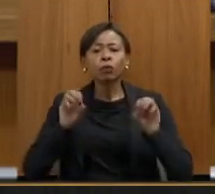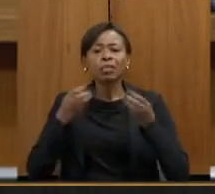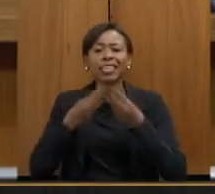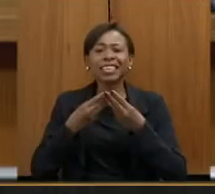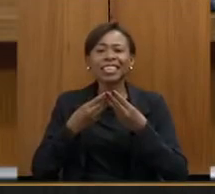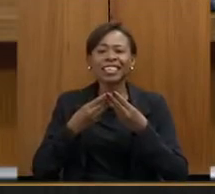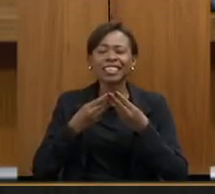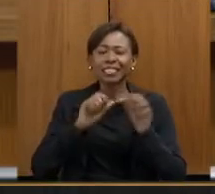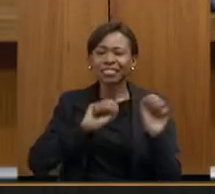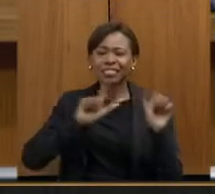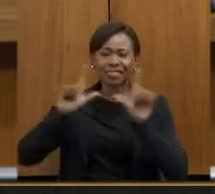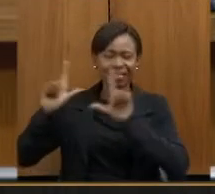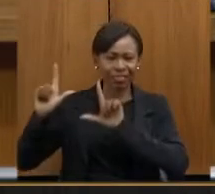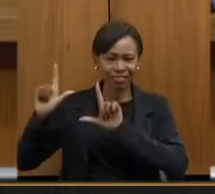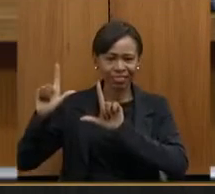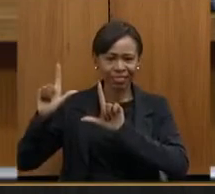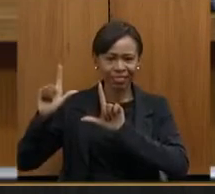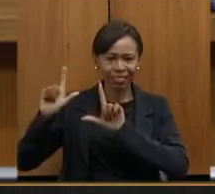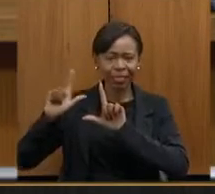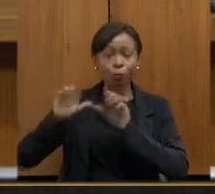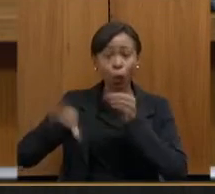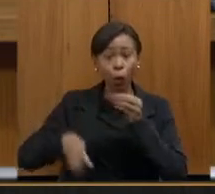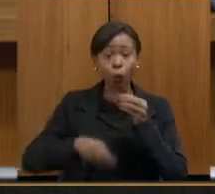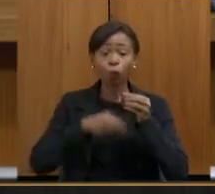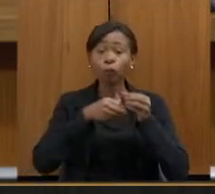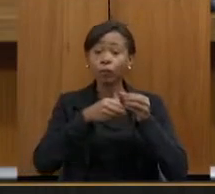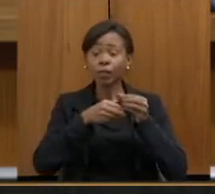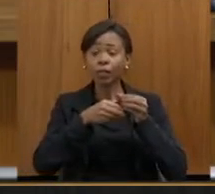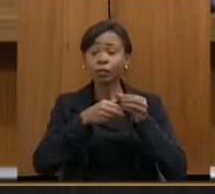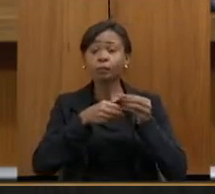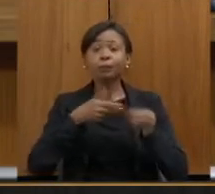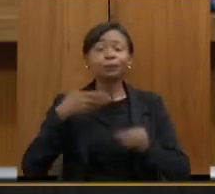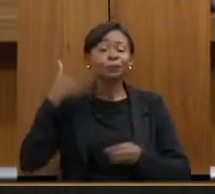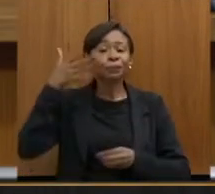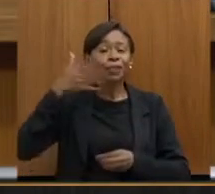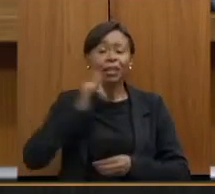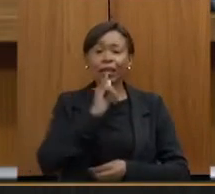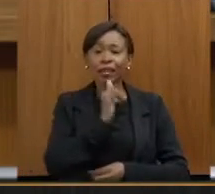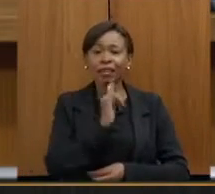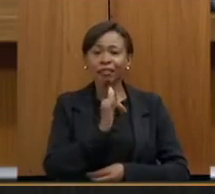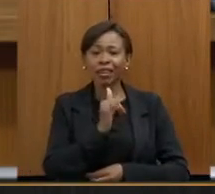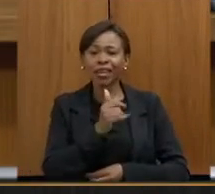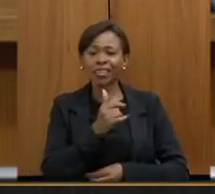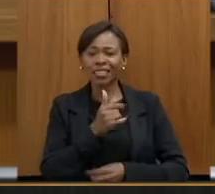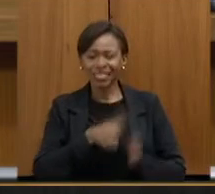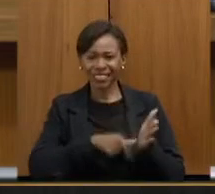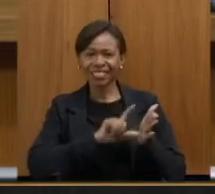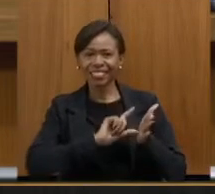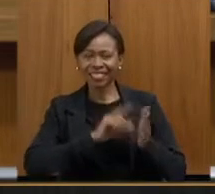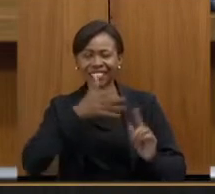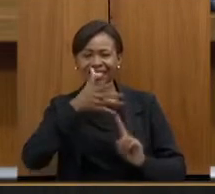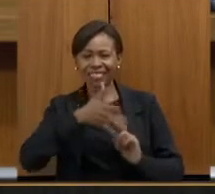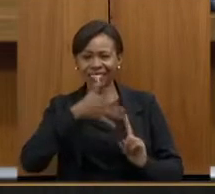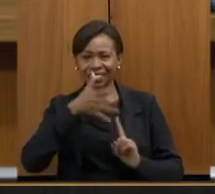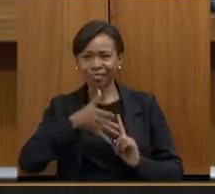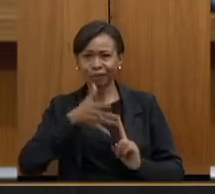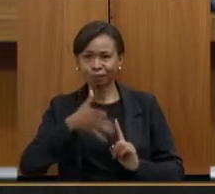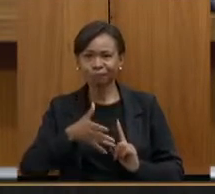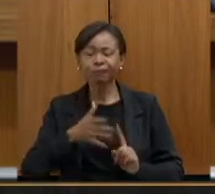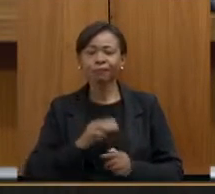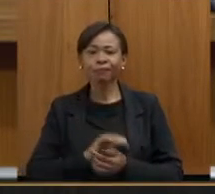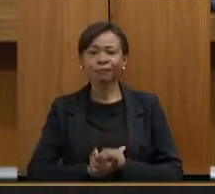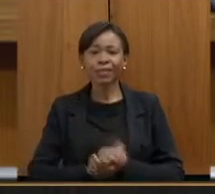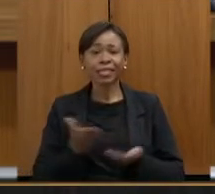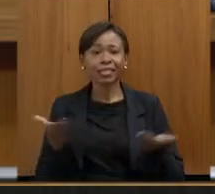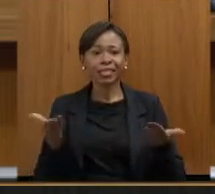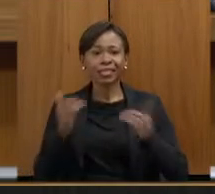por gentileza, em complementação à fala dos demais colegas, no intuito de